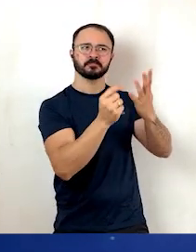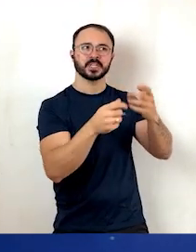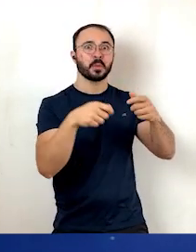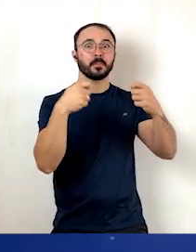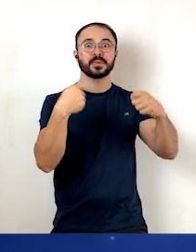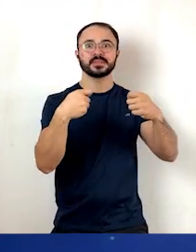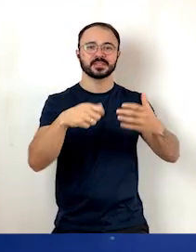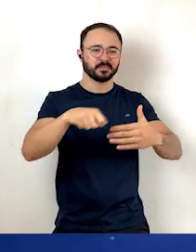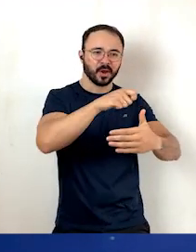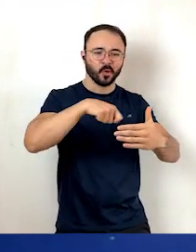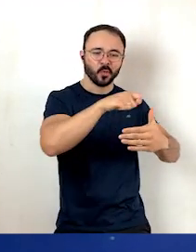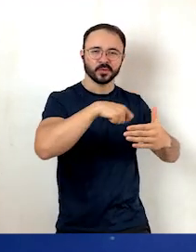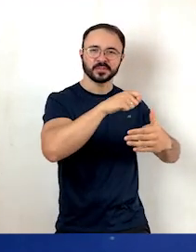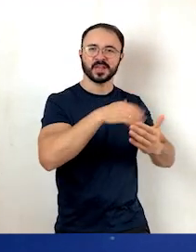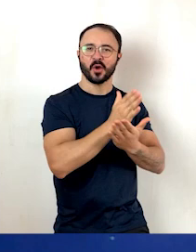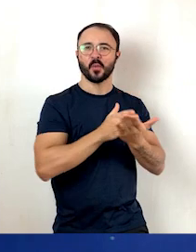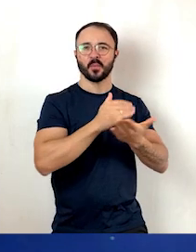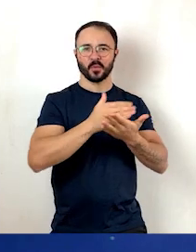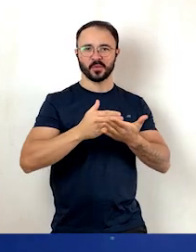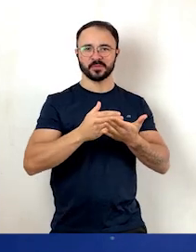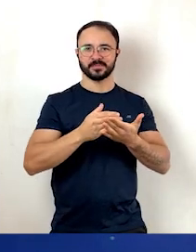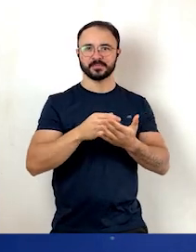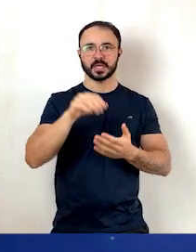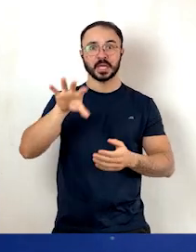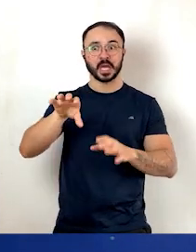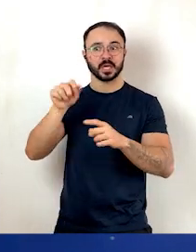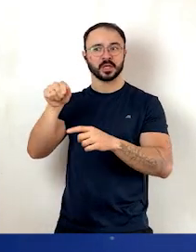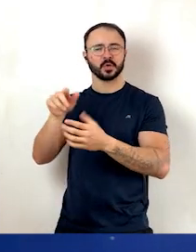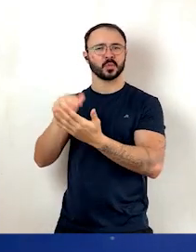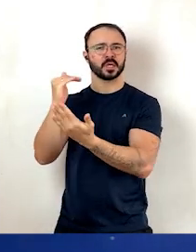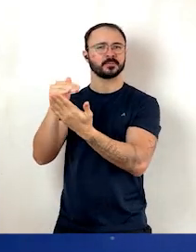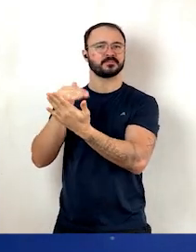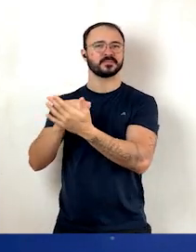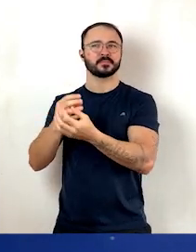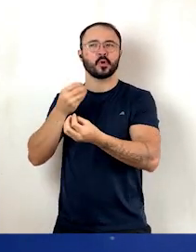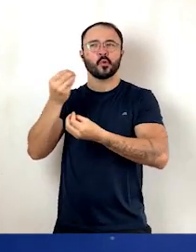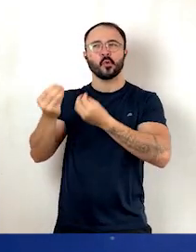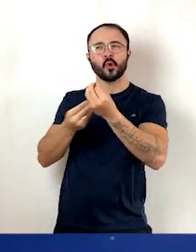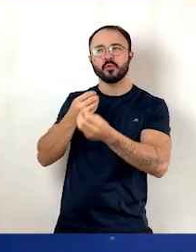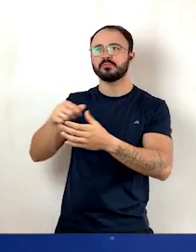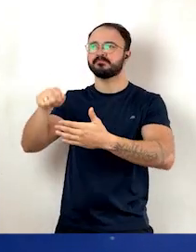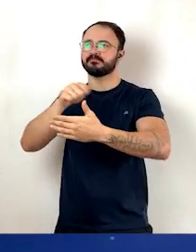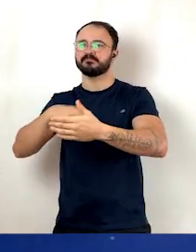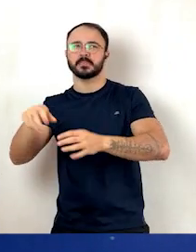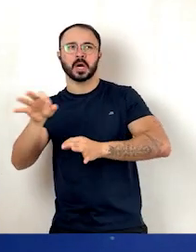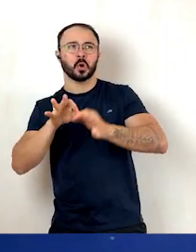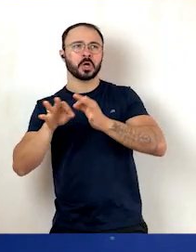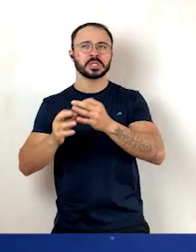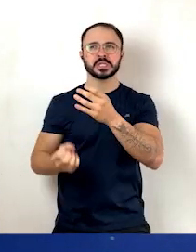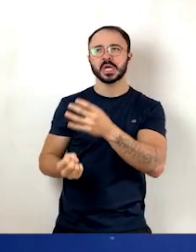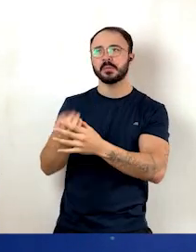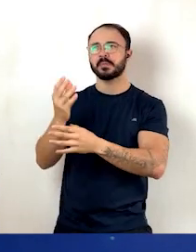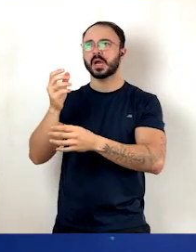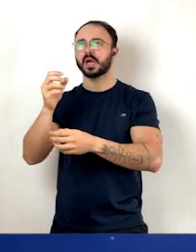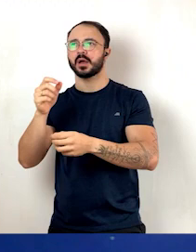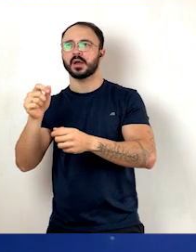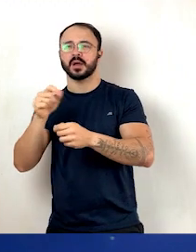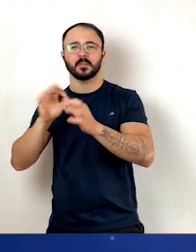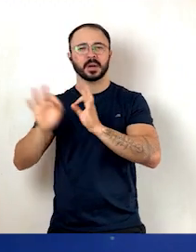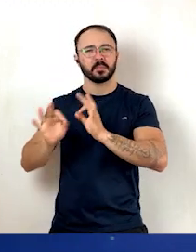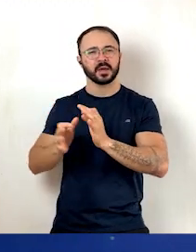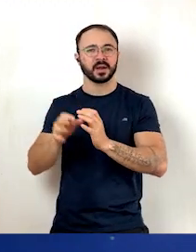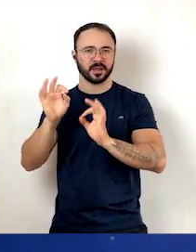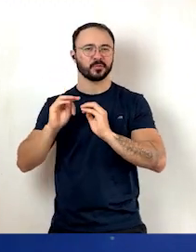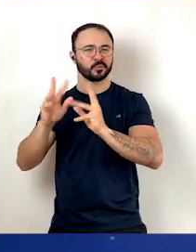preparar o bolo de cenoura e o modo de preparo que é a forma que você vai fazer para que esse bolo saia bem